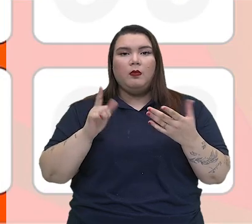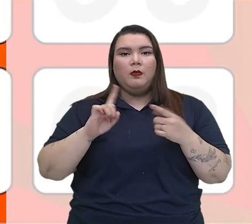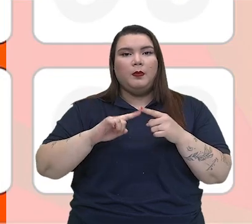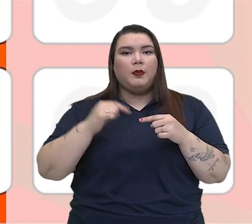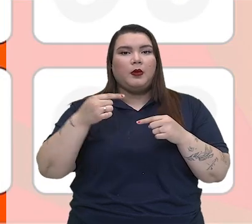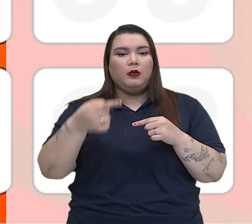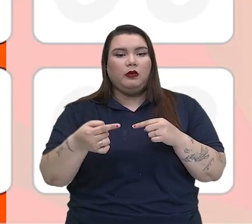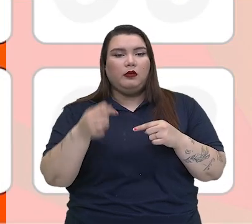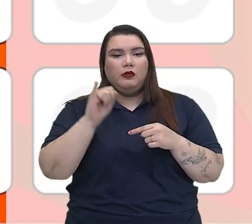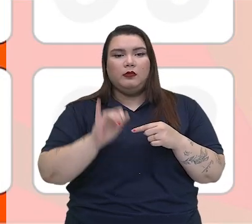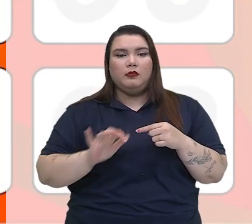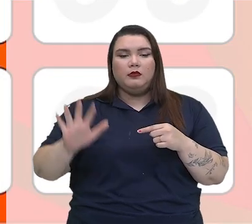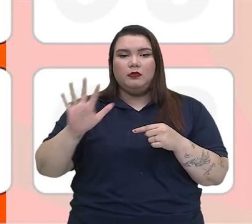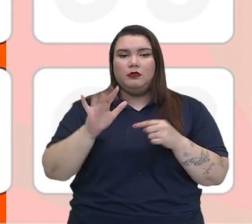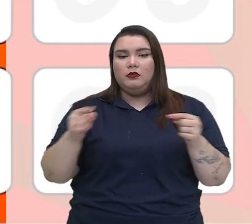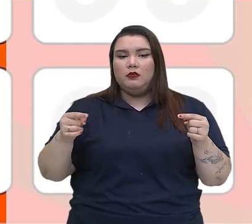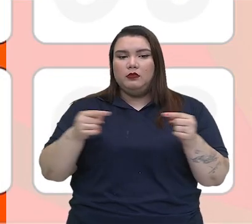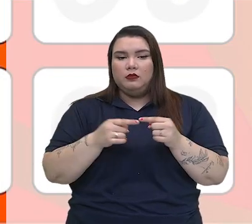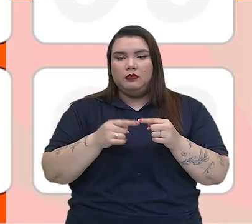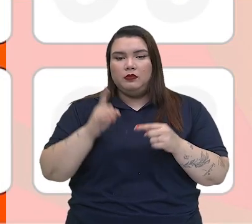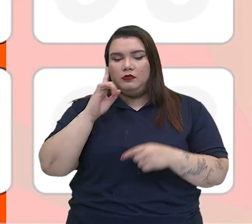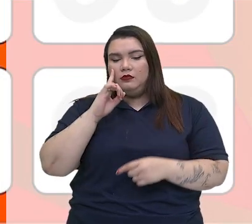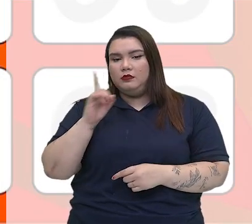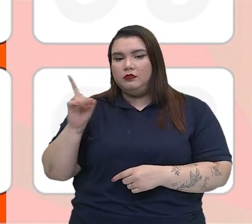retângulo, vamos colocar